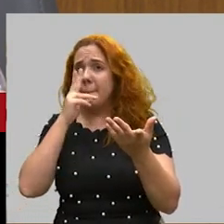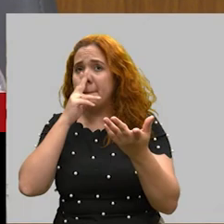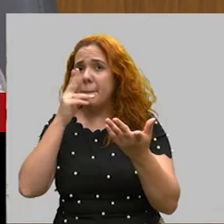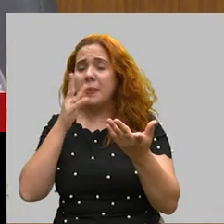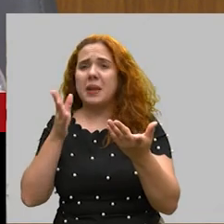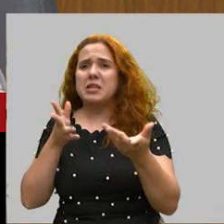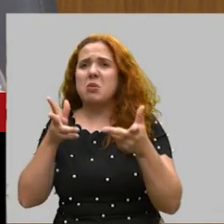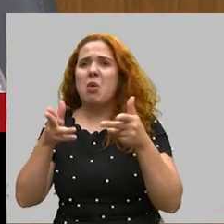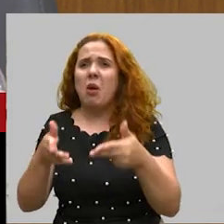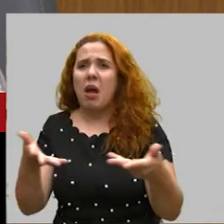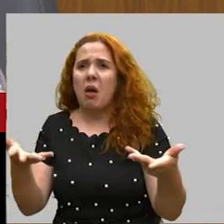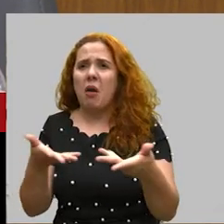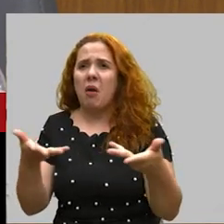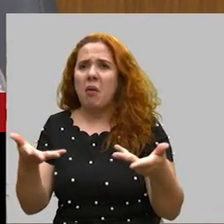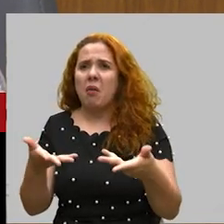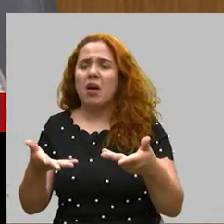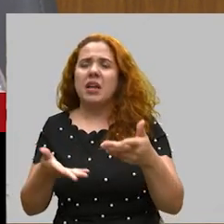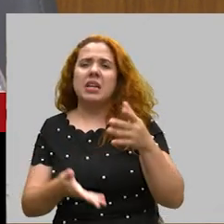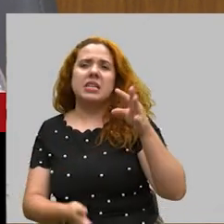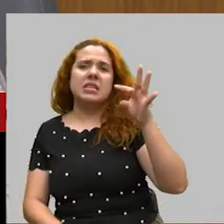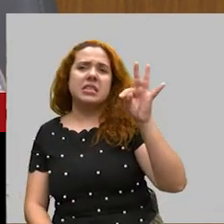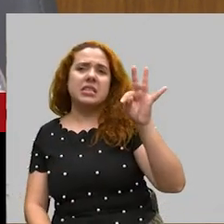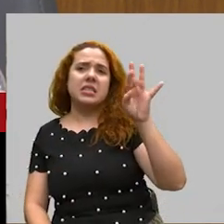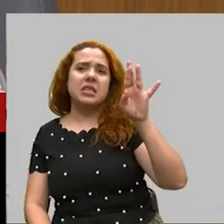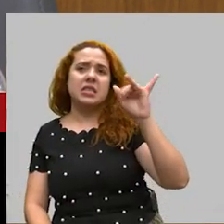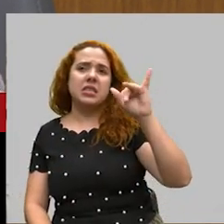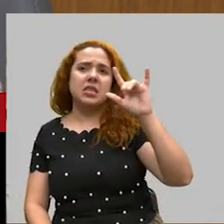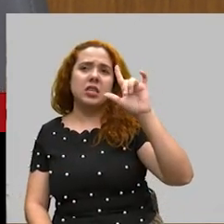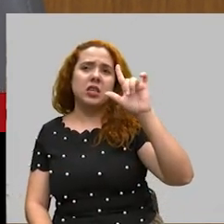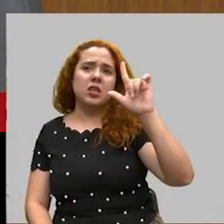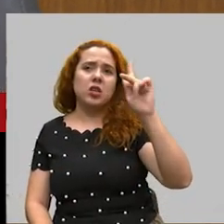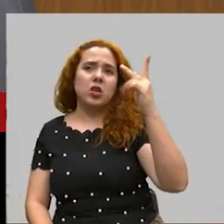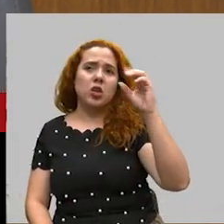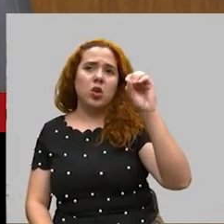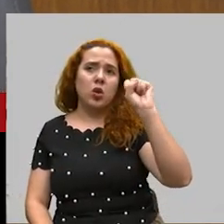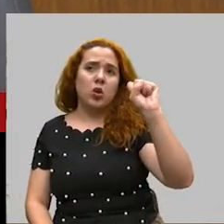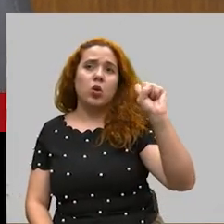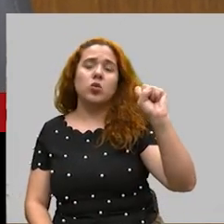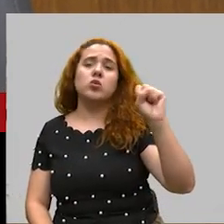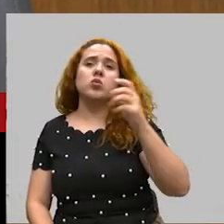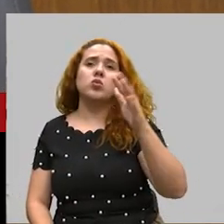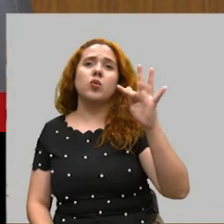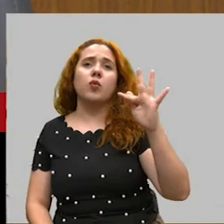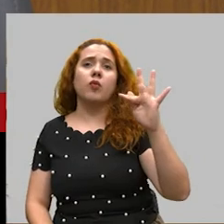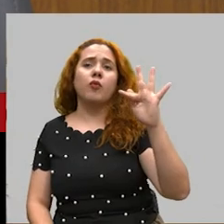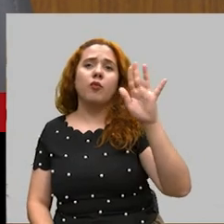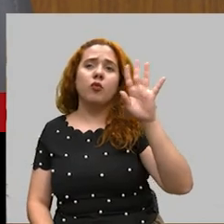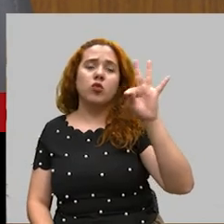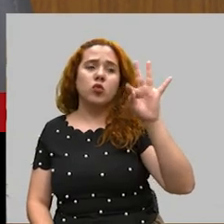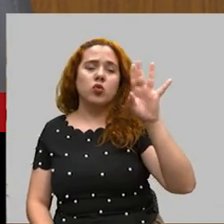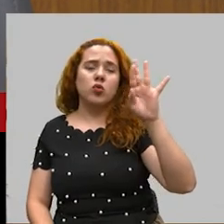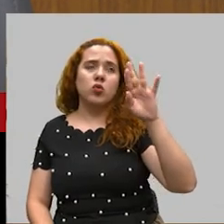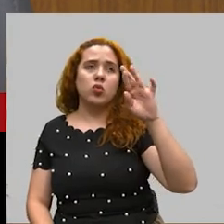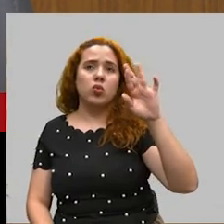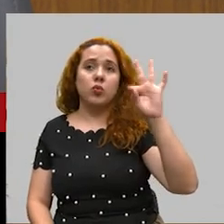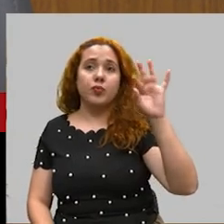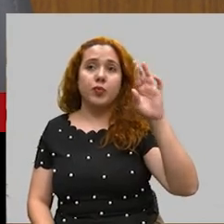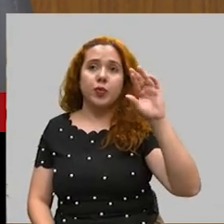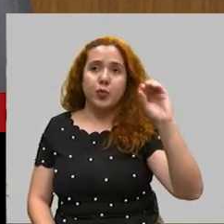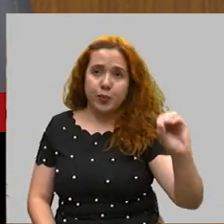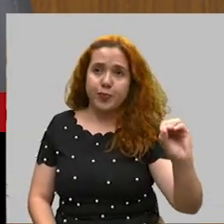Futuro assim como lá em 2009 nós derrotamos escola ativa porque essa formação de